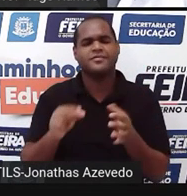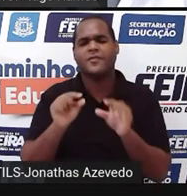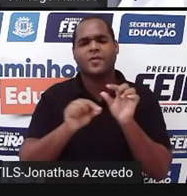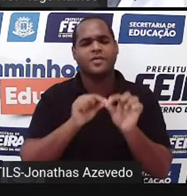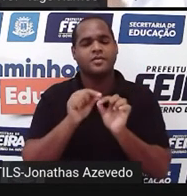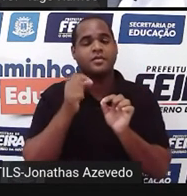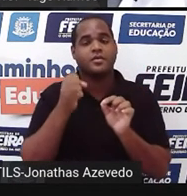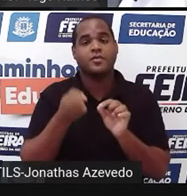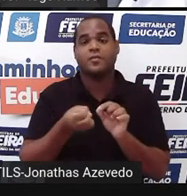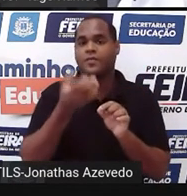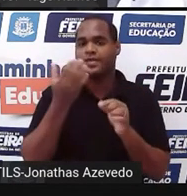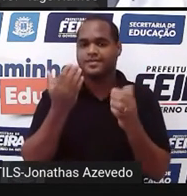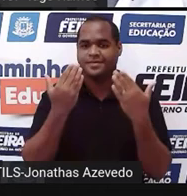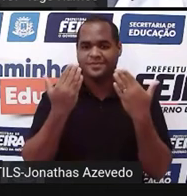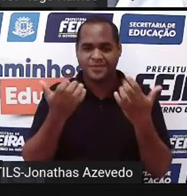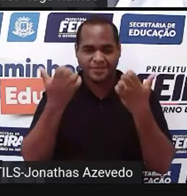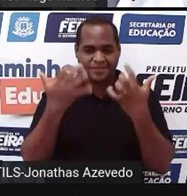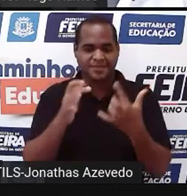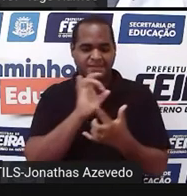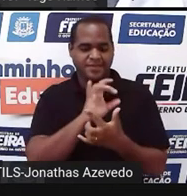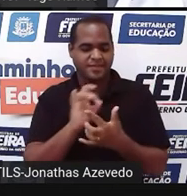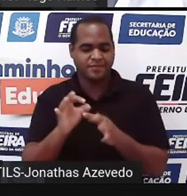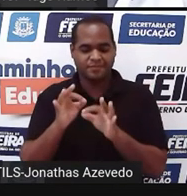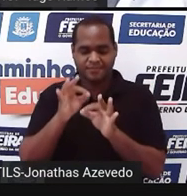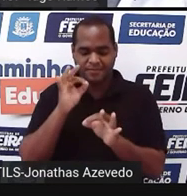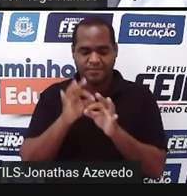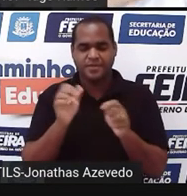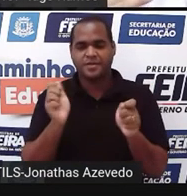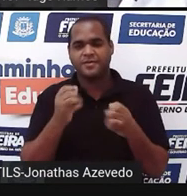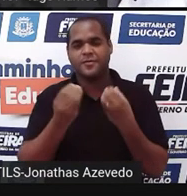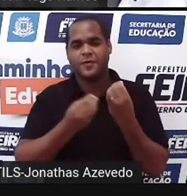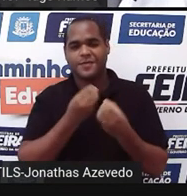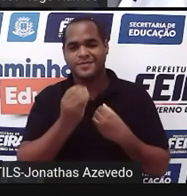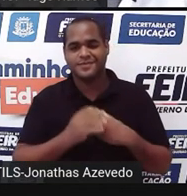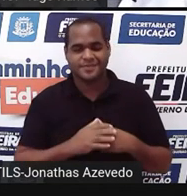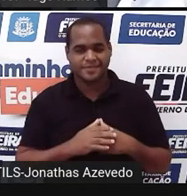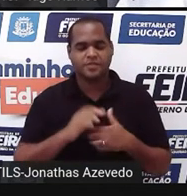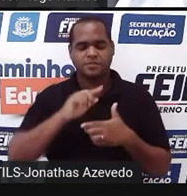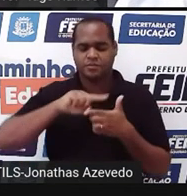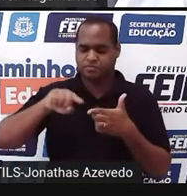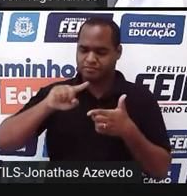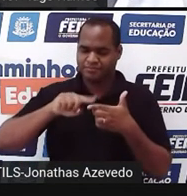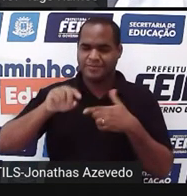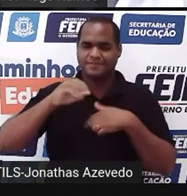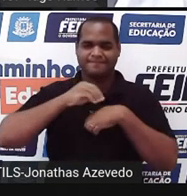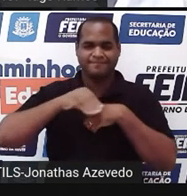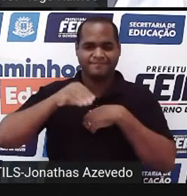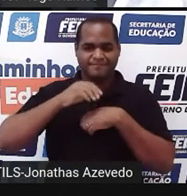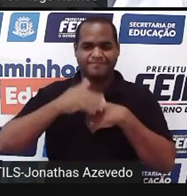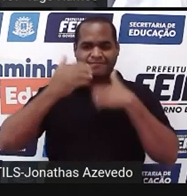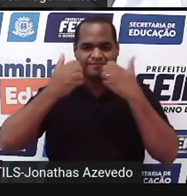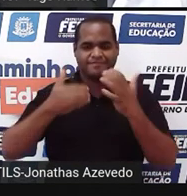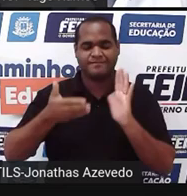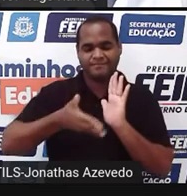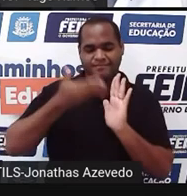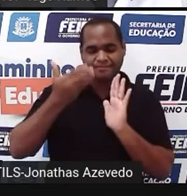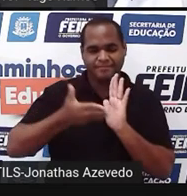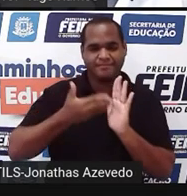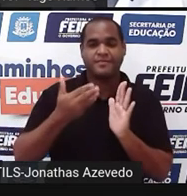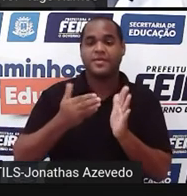quantas representações de cada figura foram construídas Esse é um probleminha que eu já trouxe é de um livro de matemática